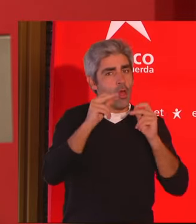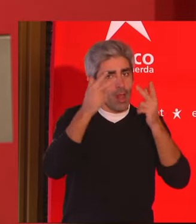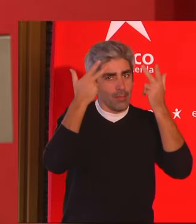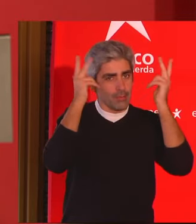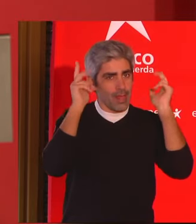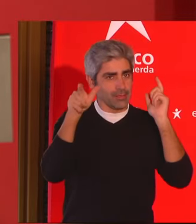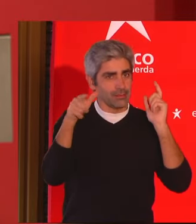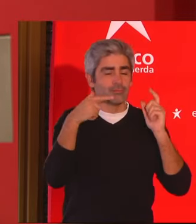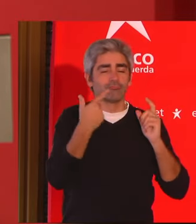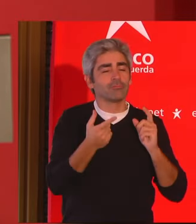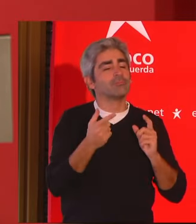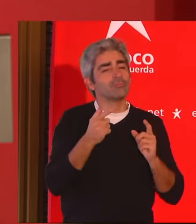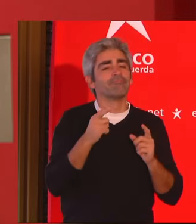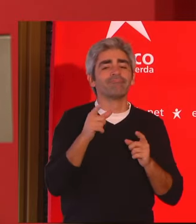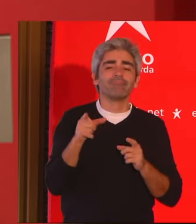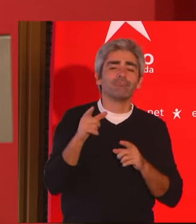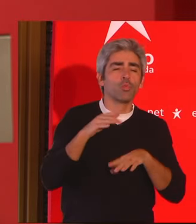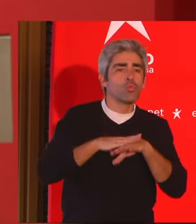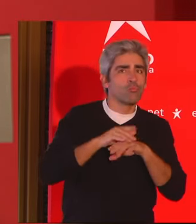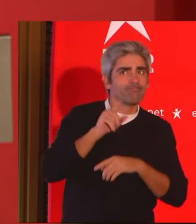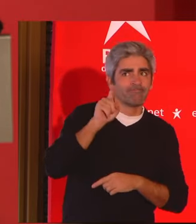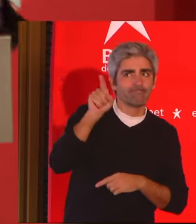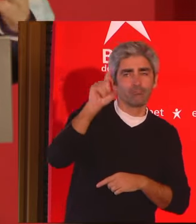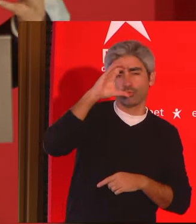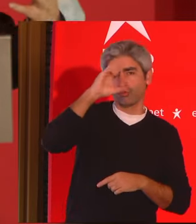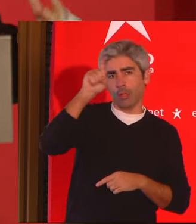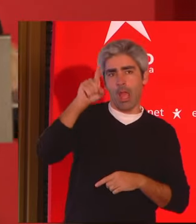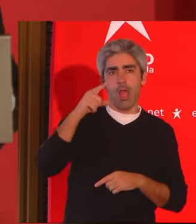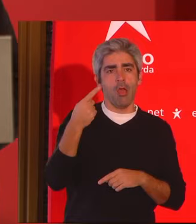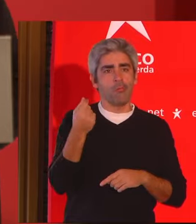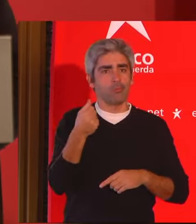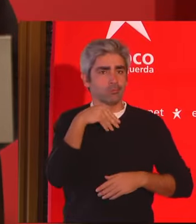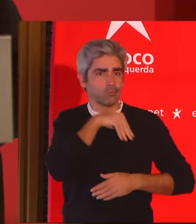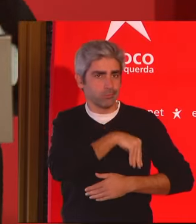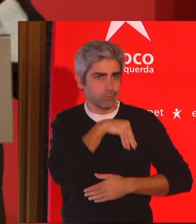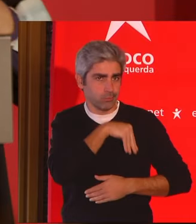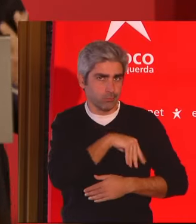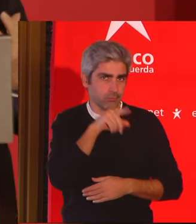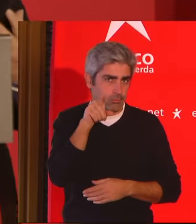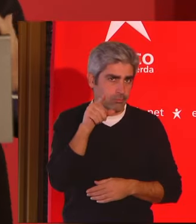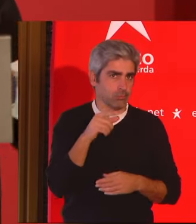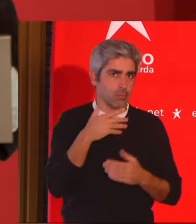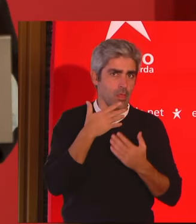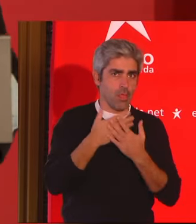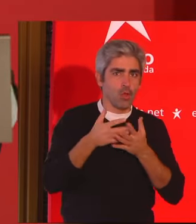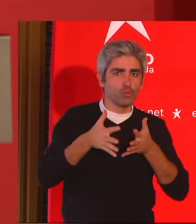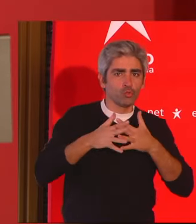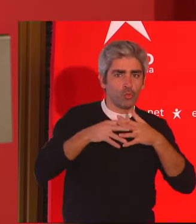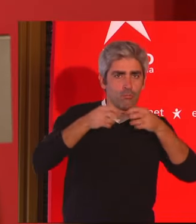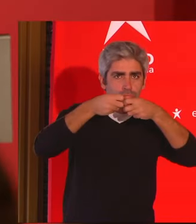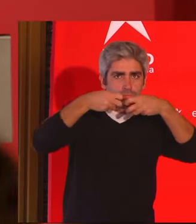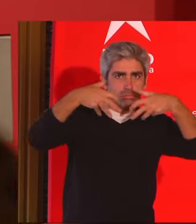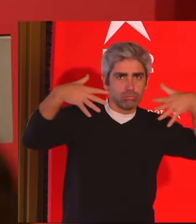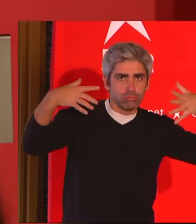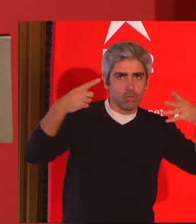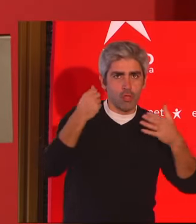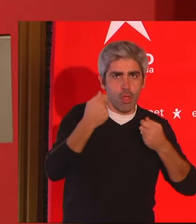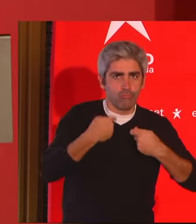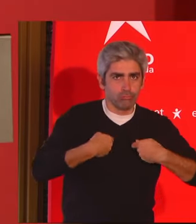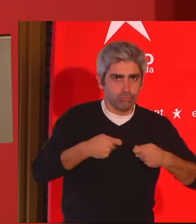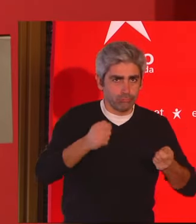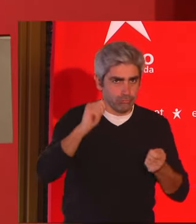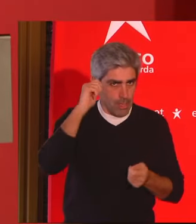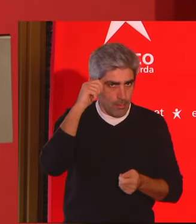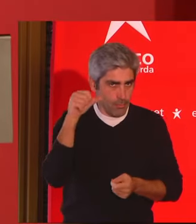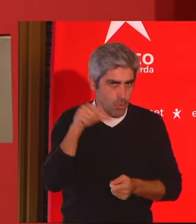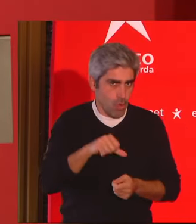procuram culpar o Estado por se encher, por engordar à conta